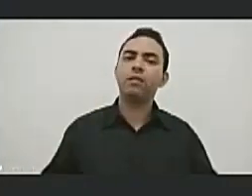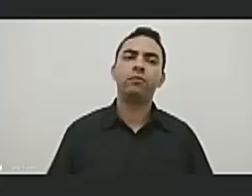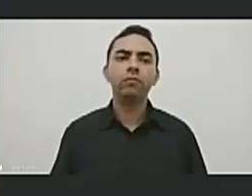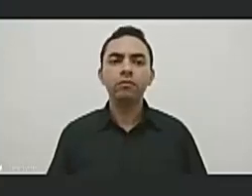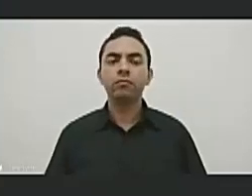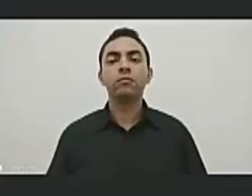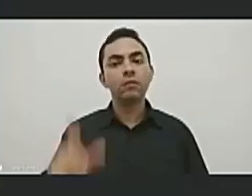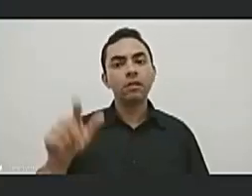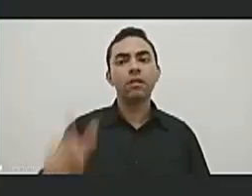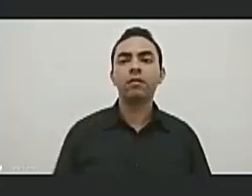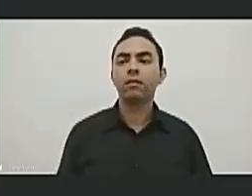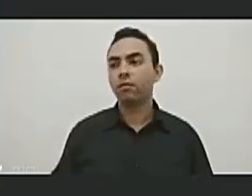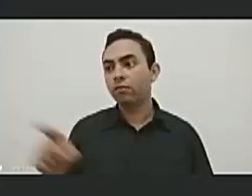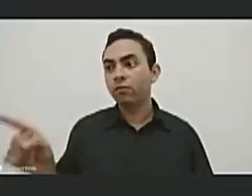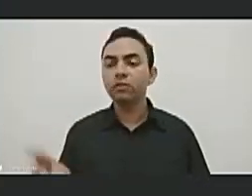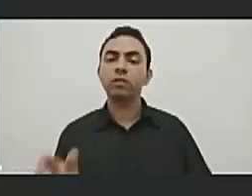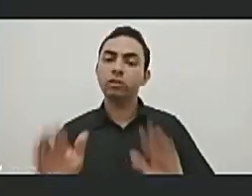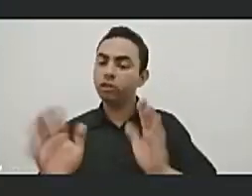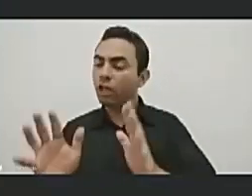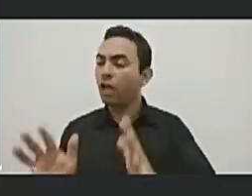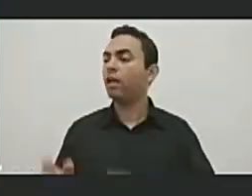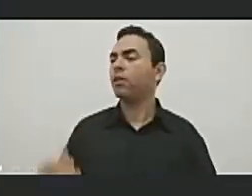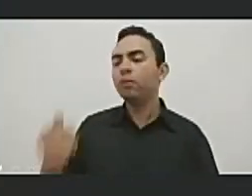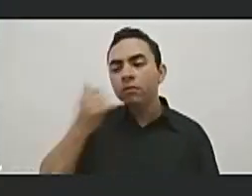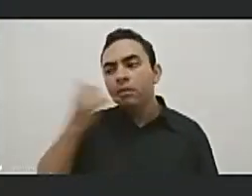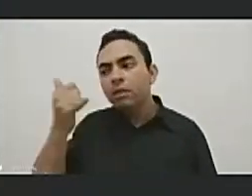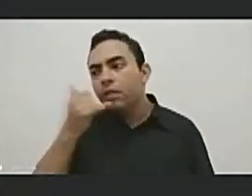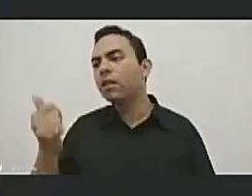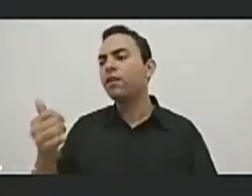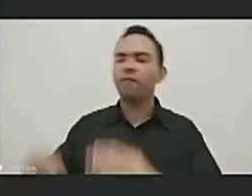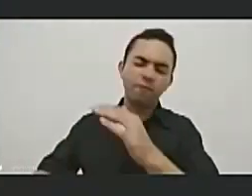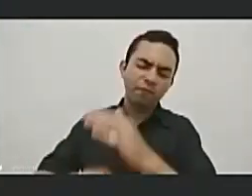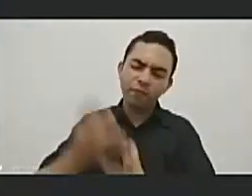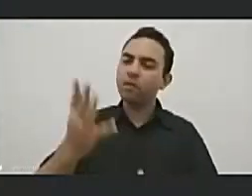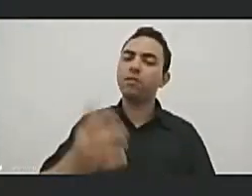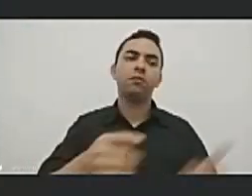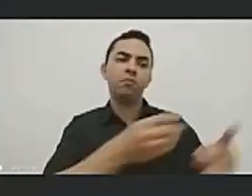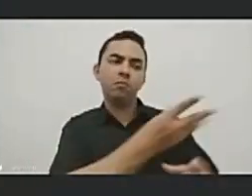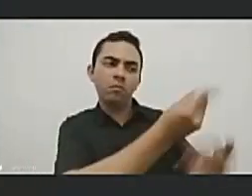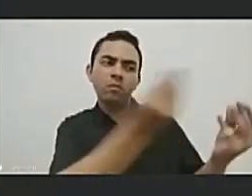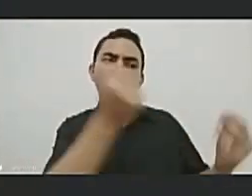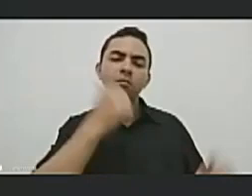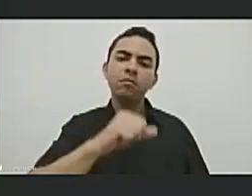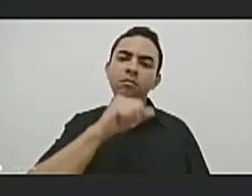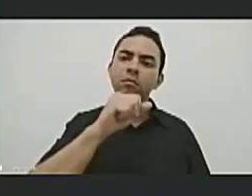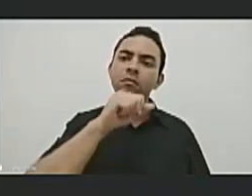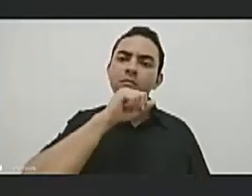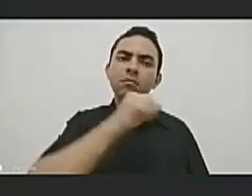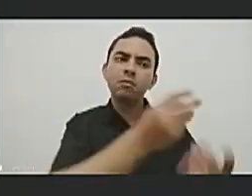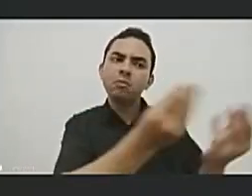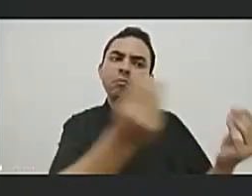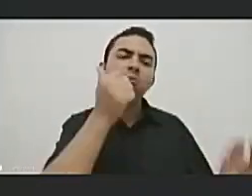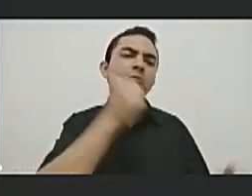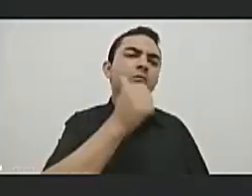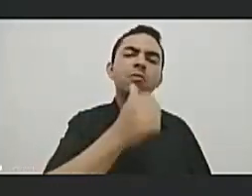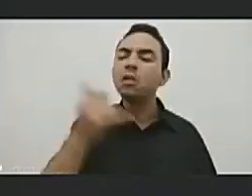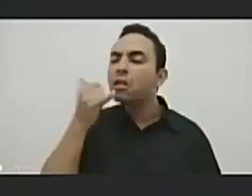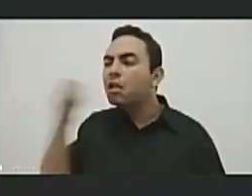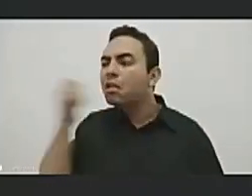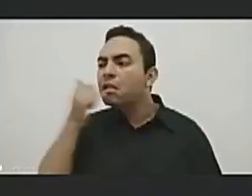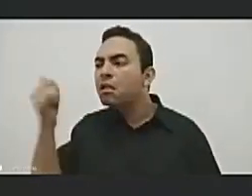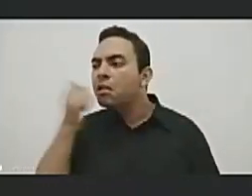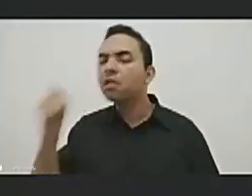Adilson Eu entrei em contato com você várias Mães entrar em contato todo mundo fez o propósito as